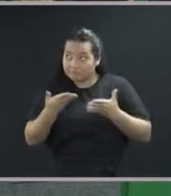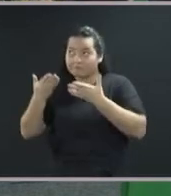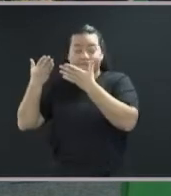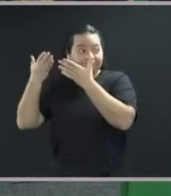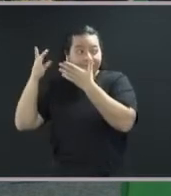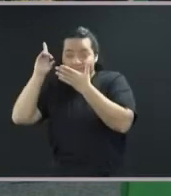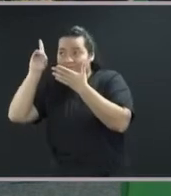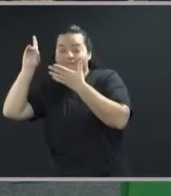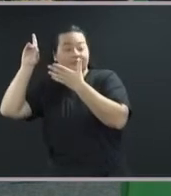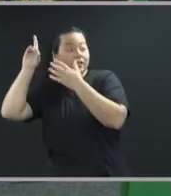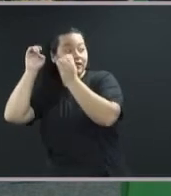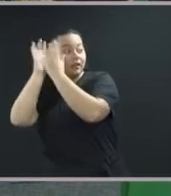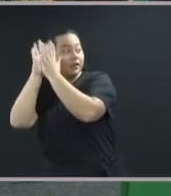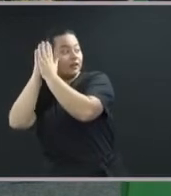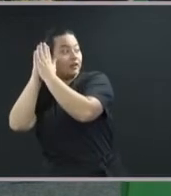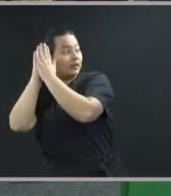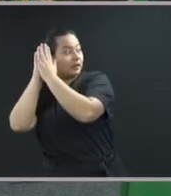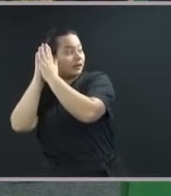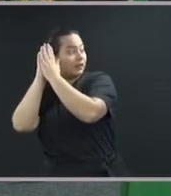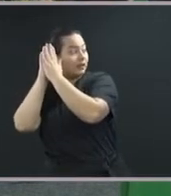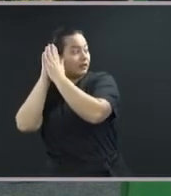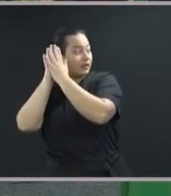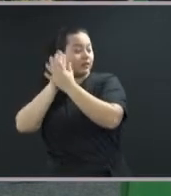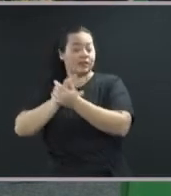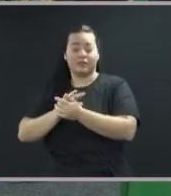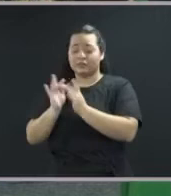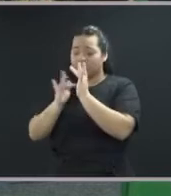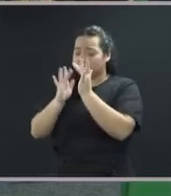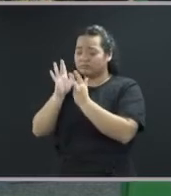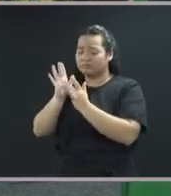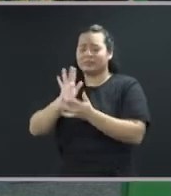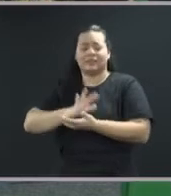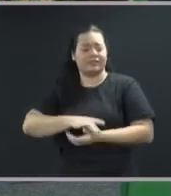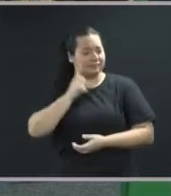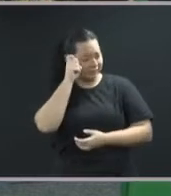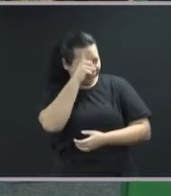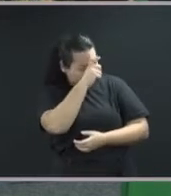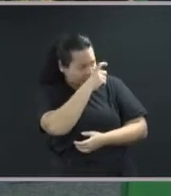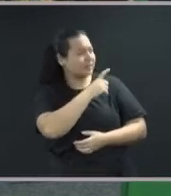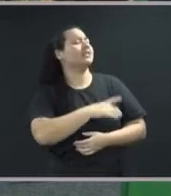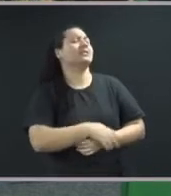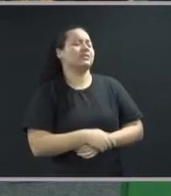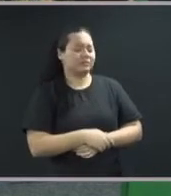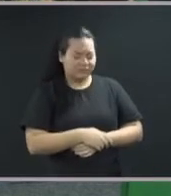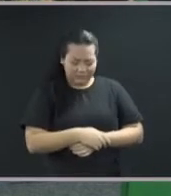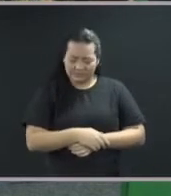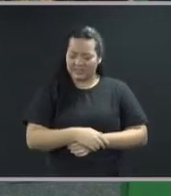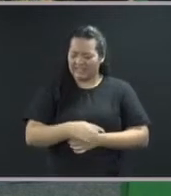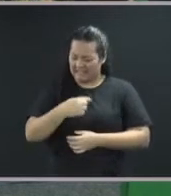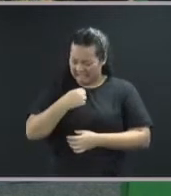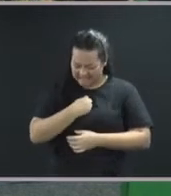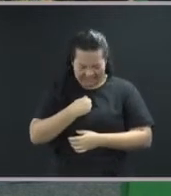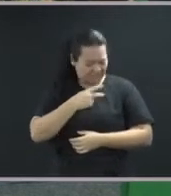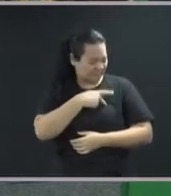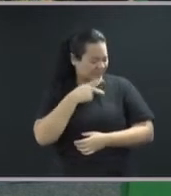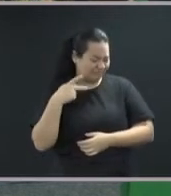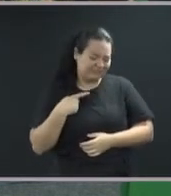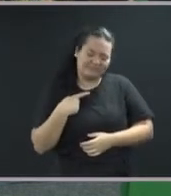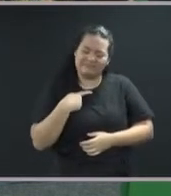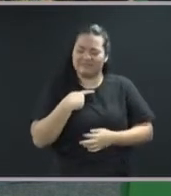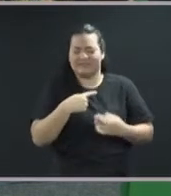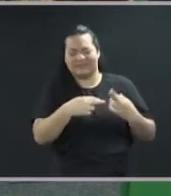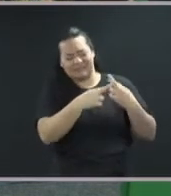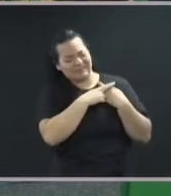foi embora. Confesso que estou com vontade de largar o ará. Mas eu não fui chamado para isso, não. Eu fui chamado